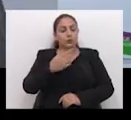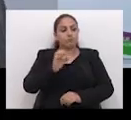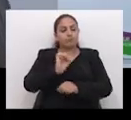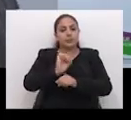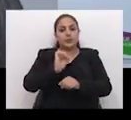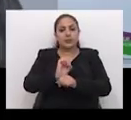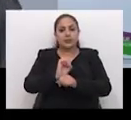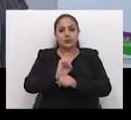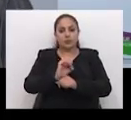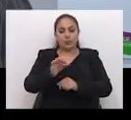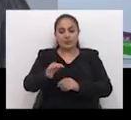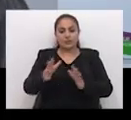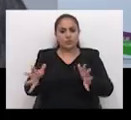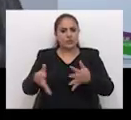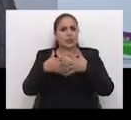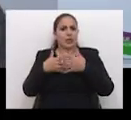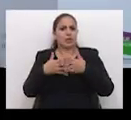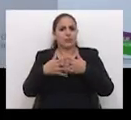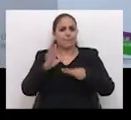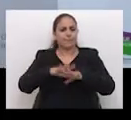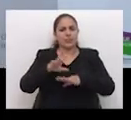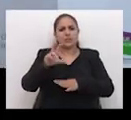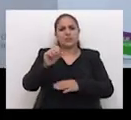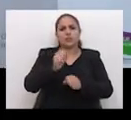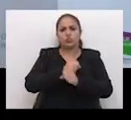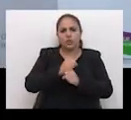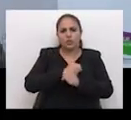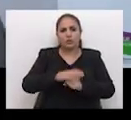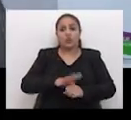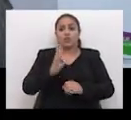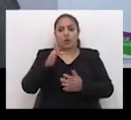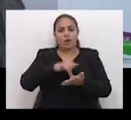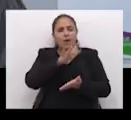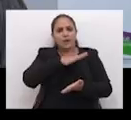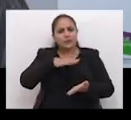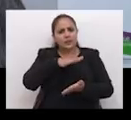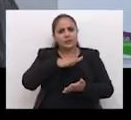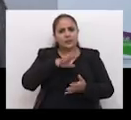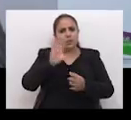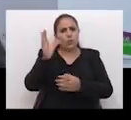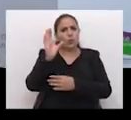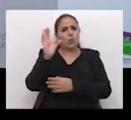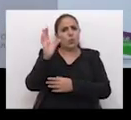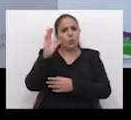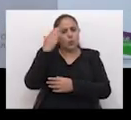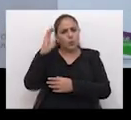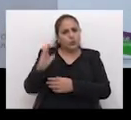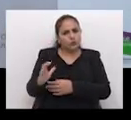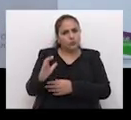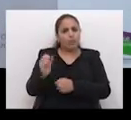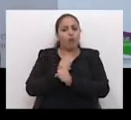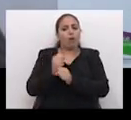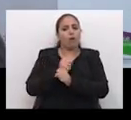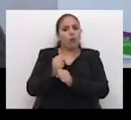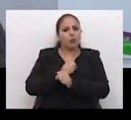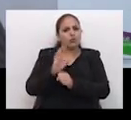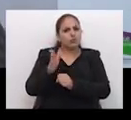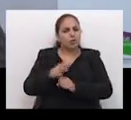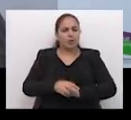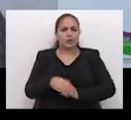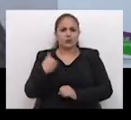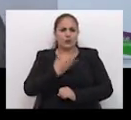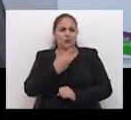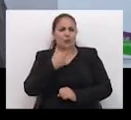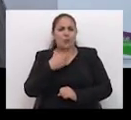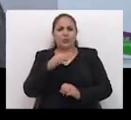passagem integrada há mais de 20 anos em Passo Fundo. Isto é realidade em Curitiba há décadas, em municípios do país inteiro há décadas.